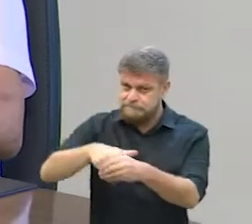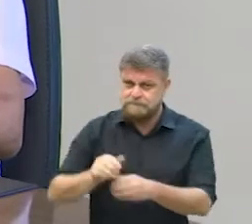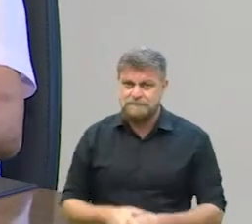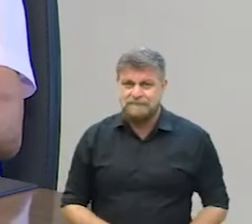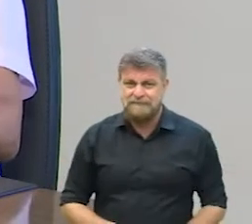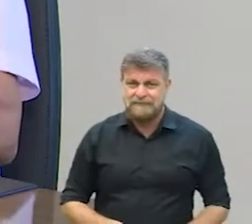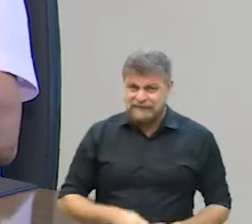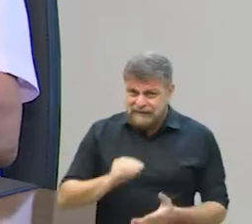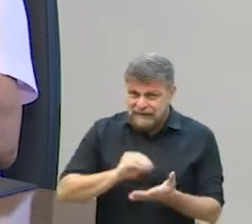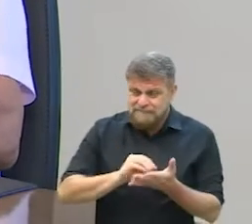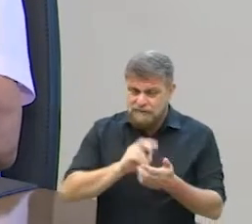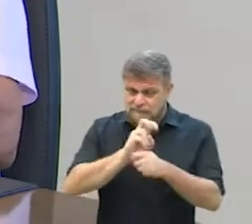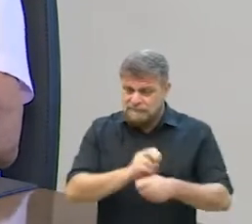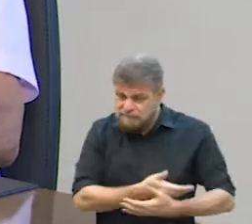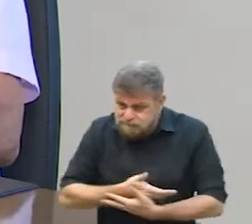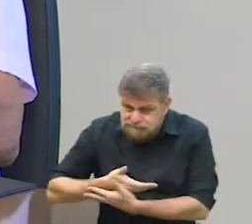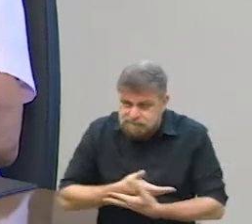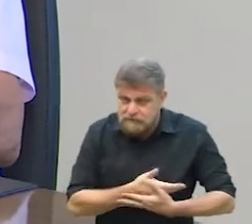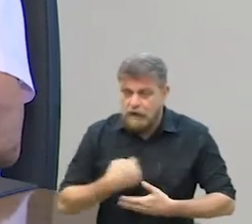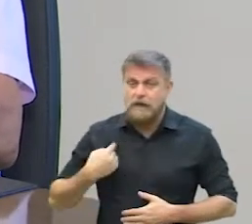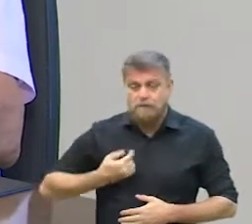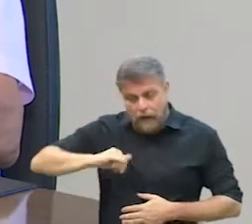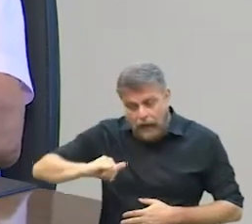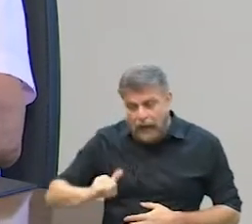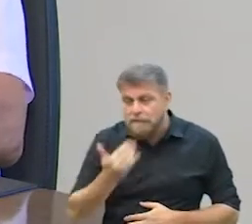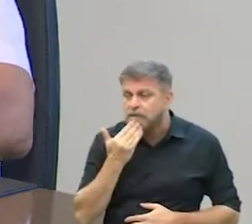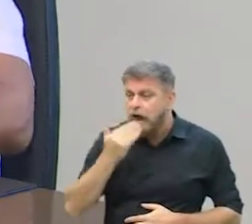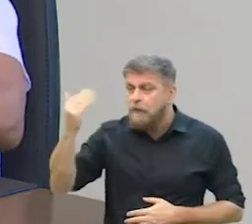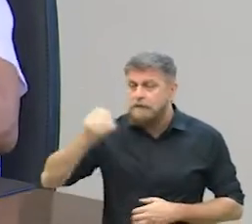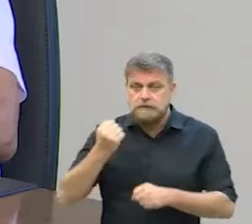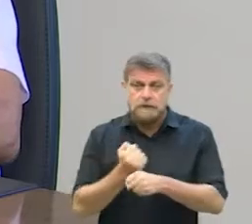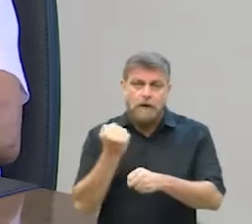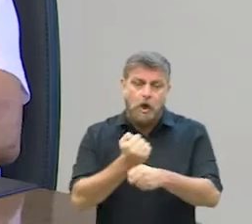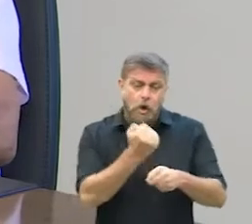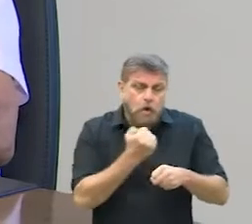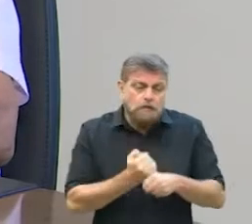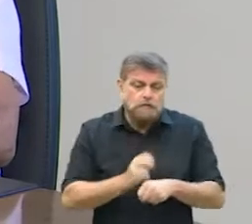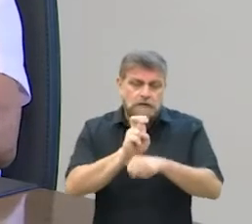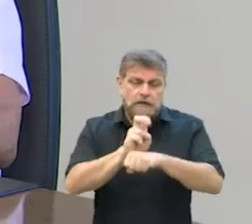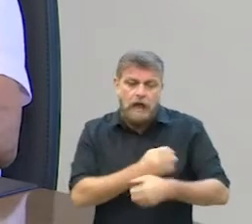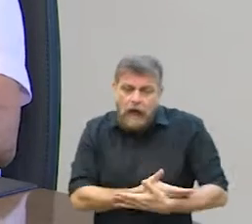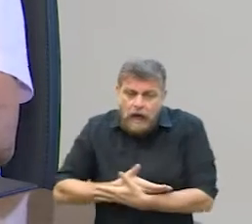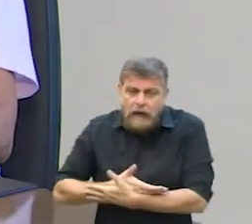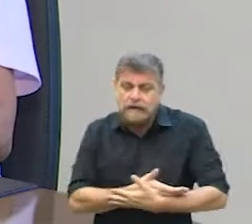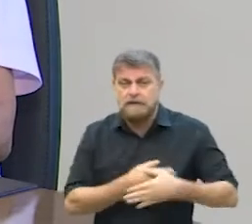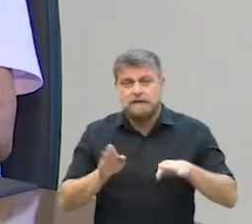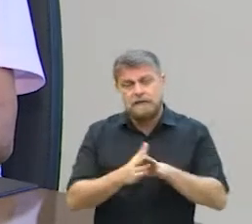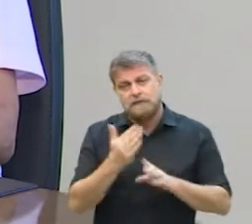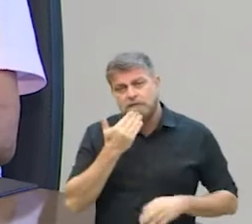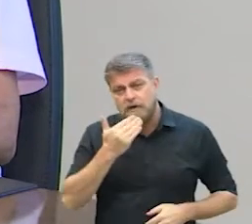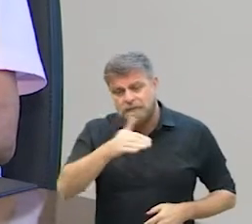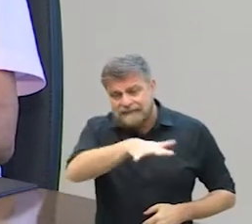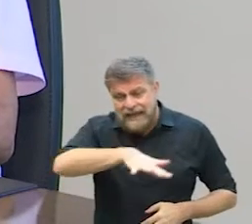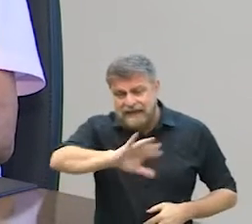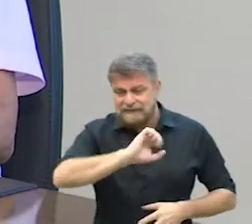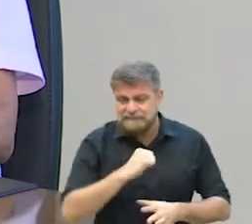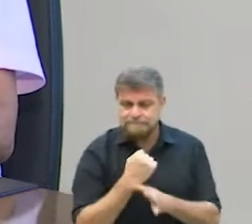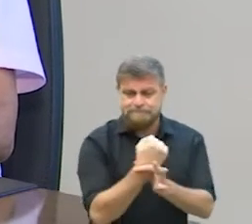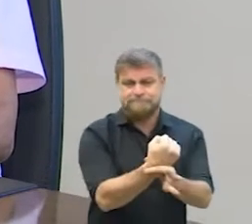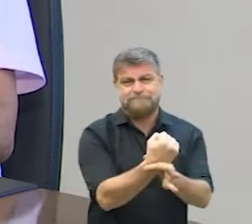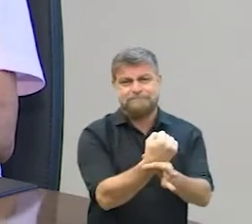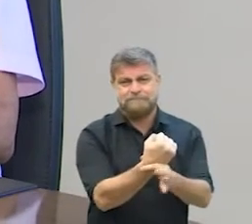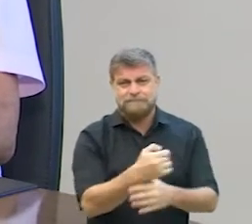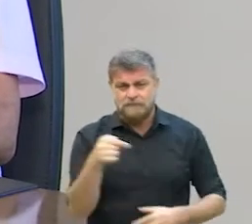turno. E como nós temos esse déficit, eu também já vou aproveitar e vou pedir a construção de creche, como também vou